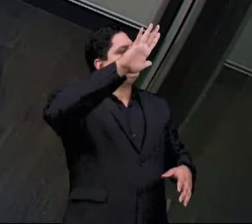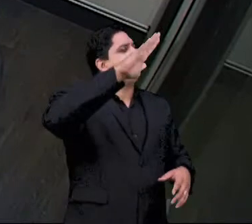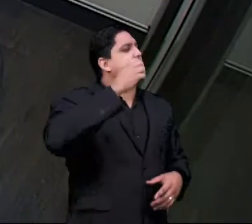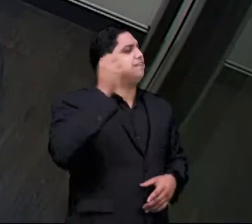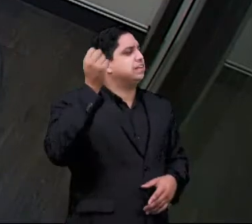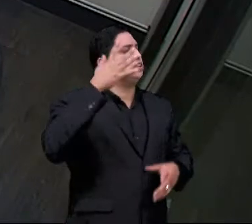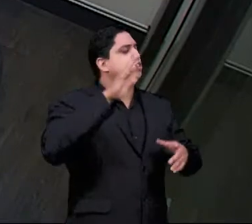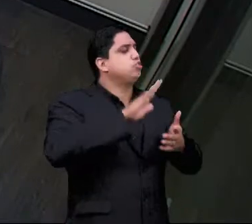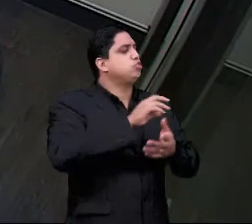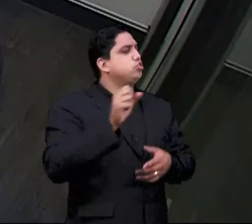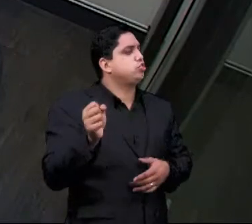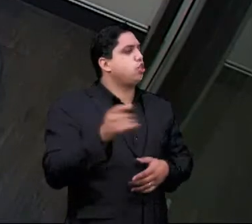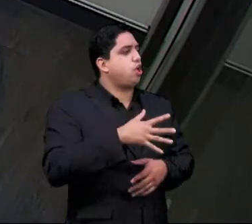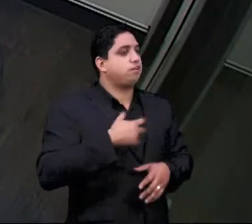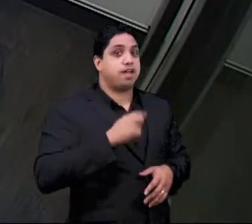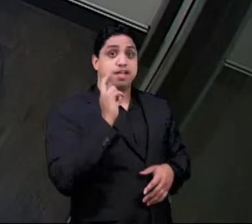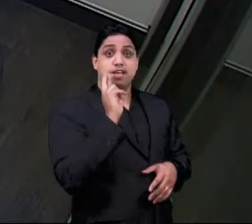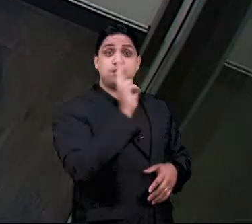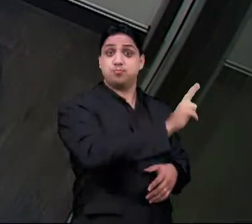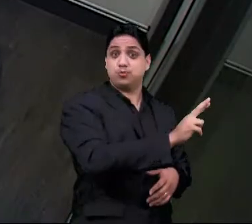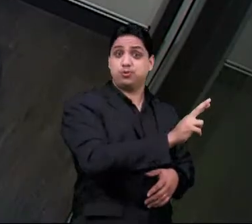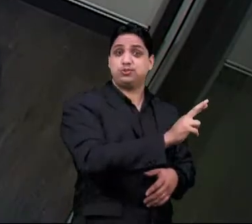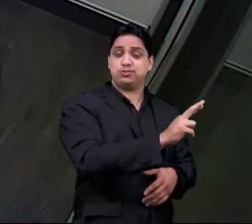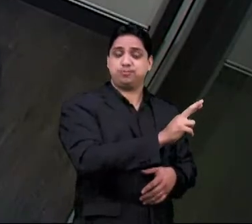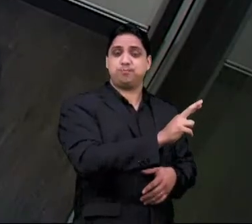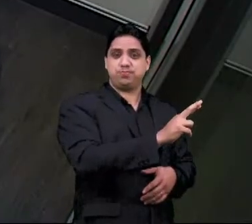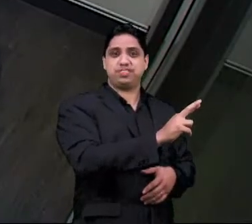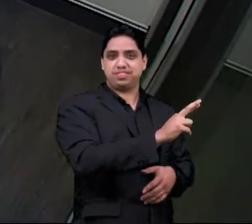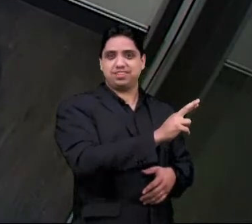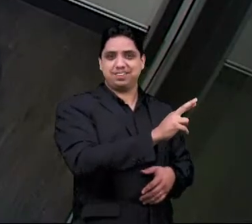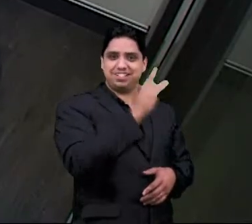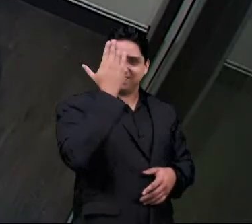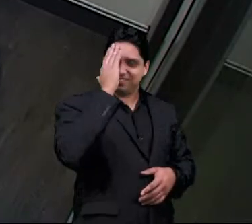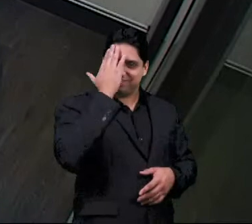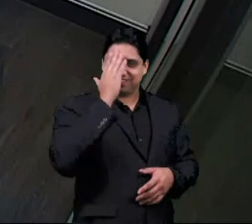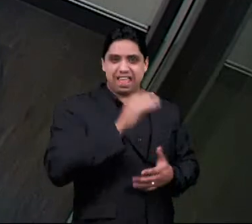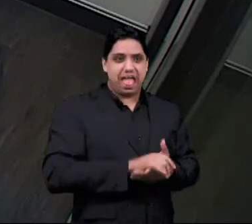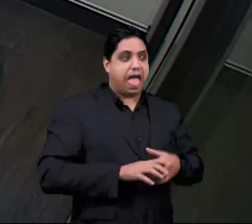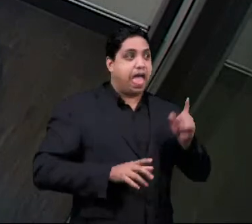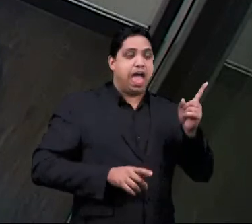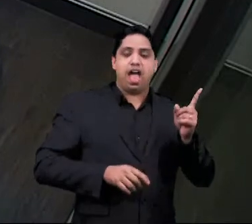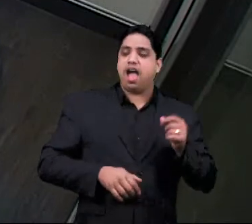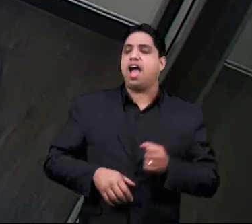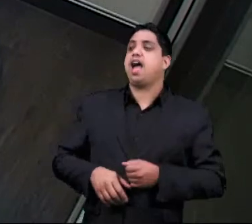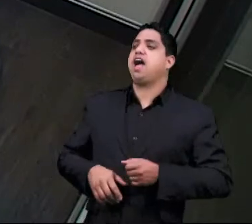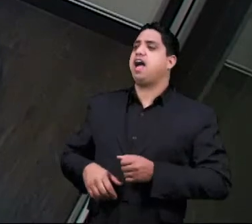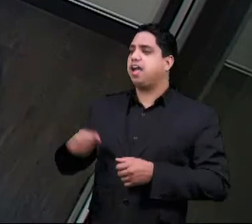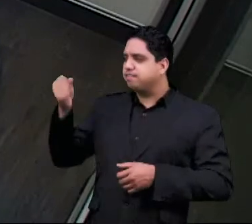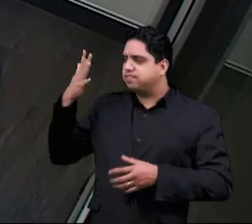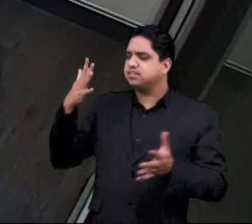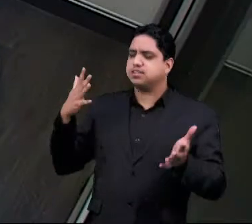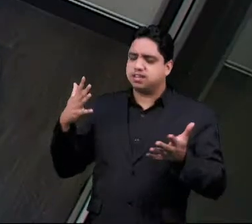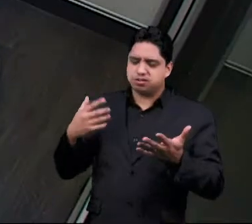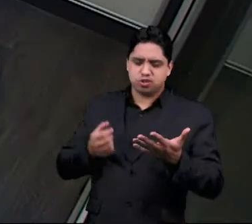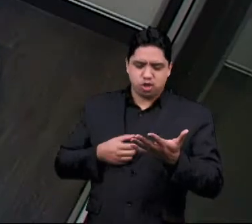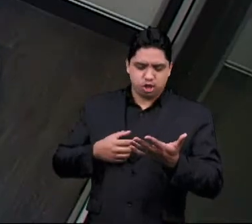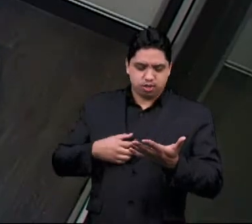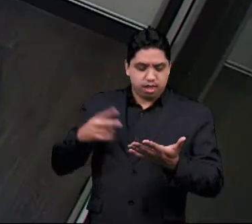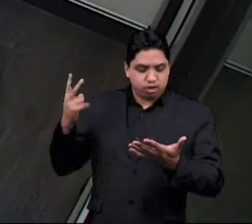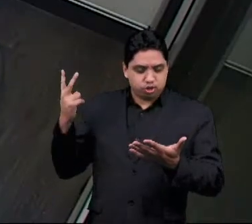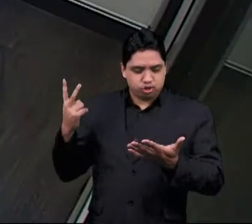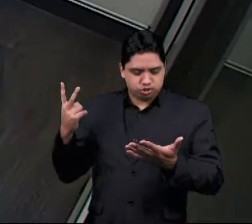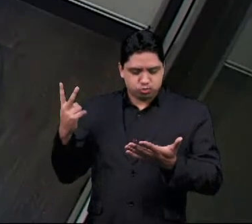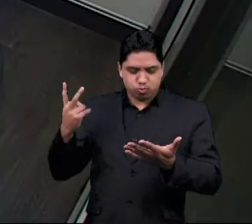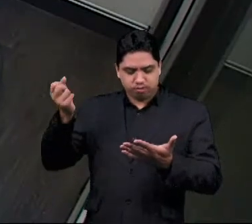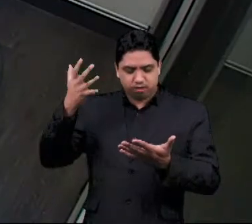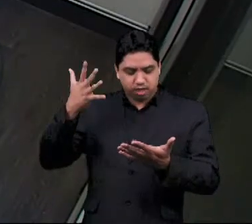conteúdo dele e joga de novo. Aquilo bate lá em outro irmão que também devolve com outra revelação e ele enriquece o conteúdo